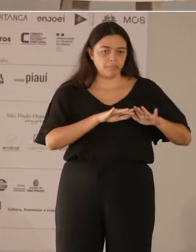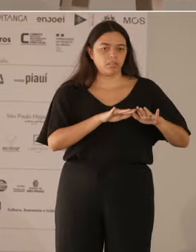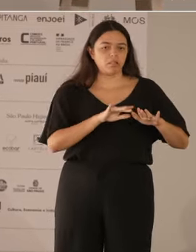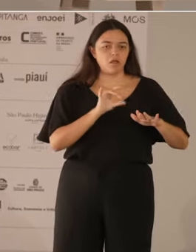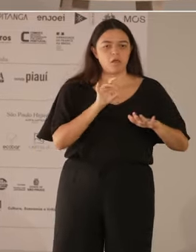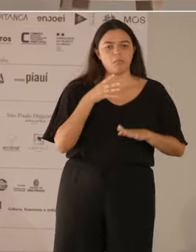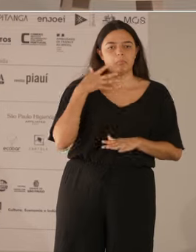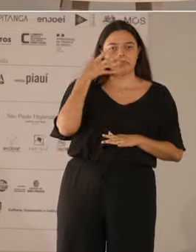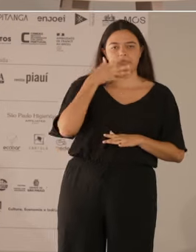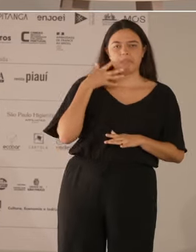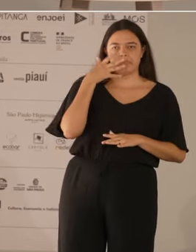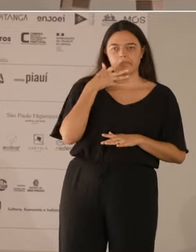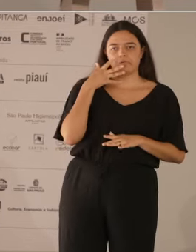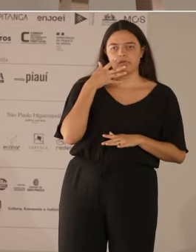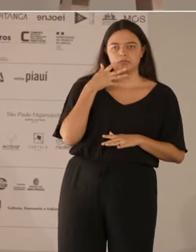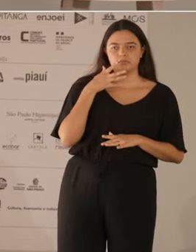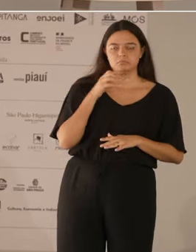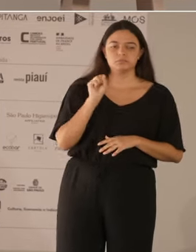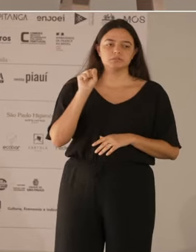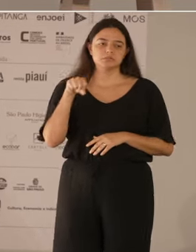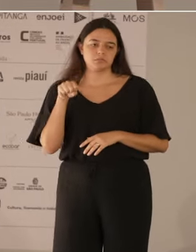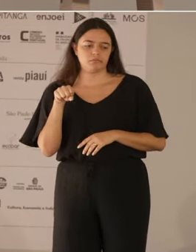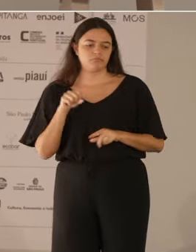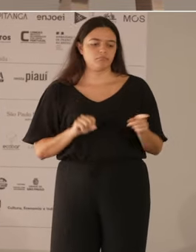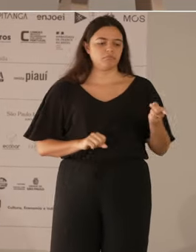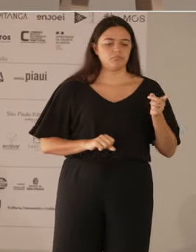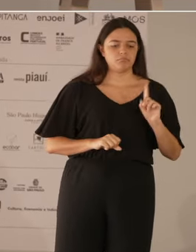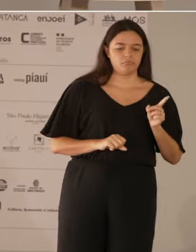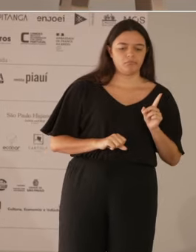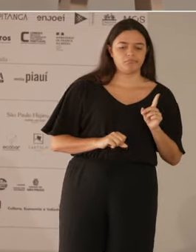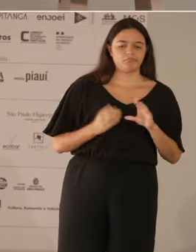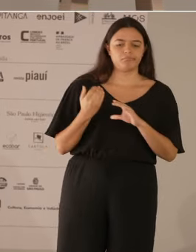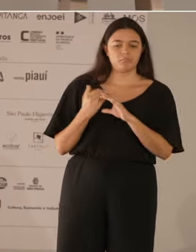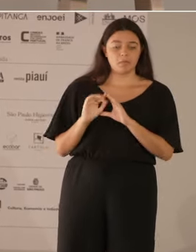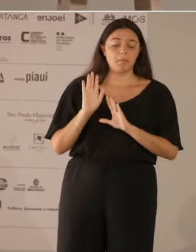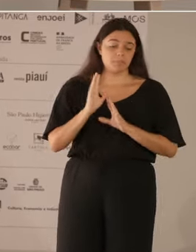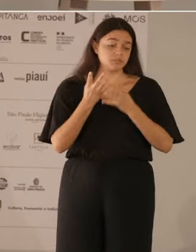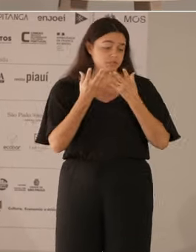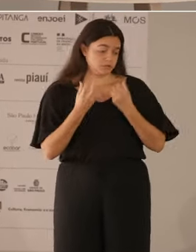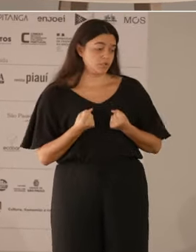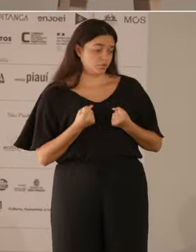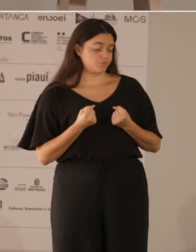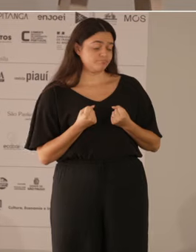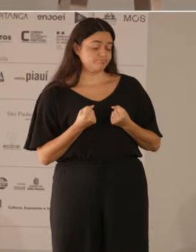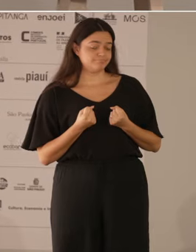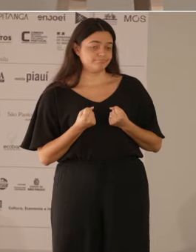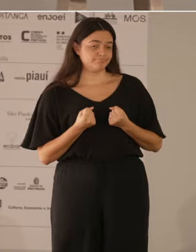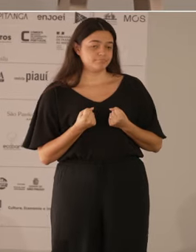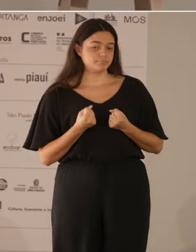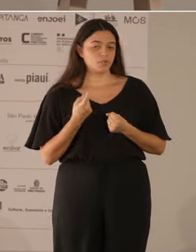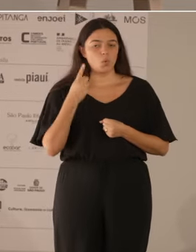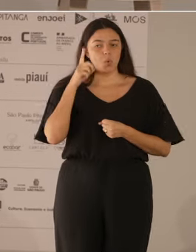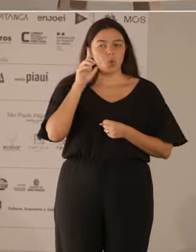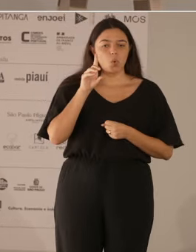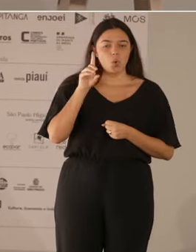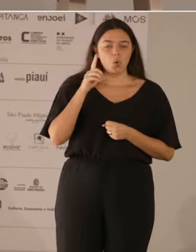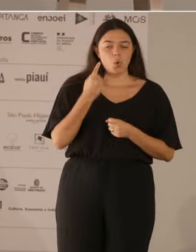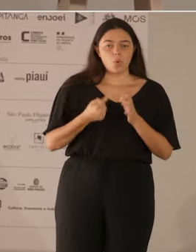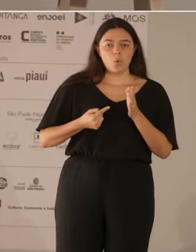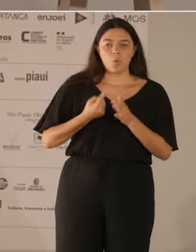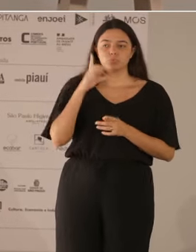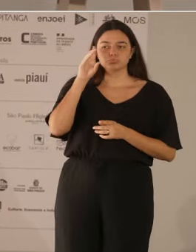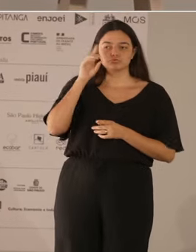mandava e-mail e ela só respondia sim, não, mas tinha topado que eu fosse até lá. E um dia antes de eu embarcar,